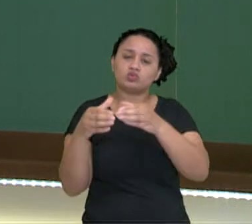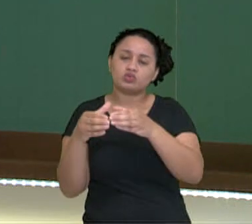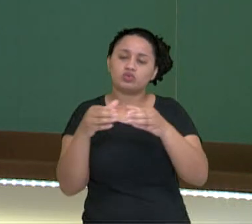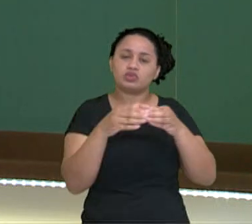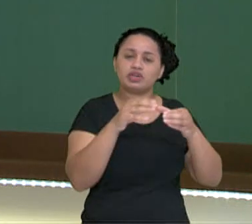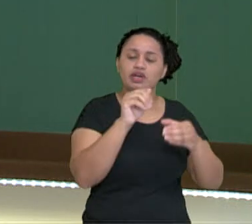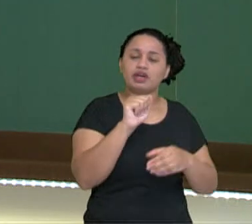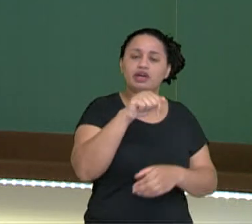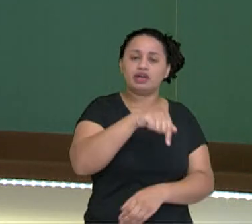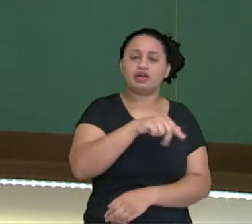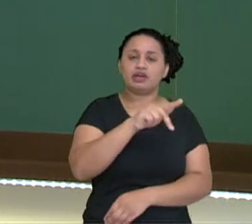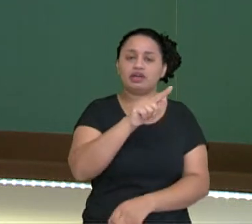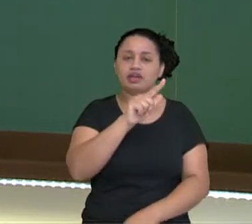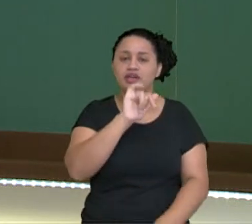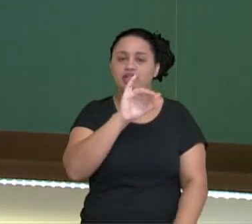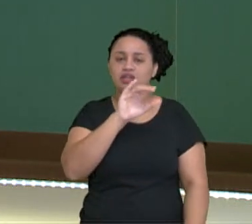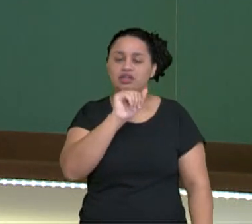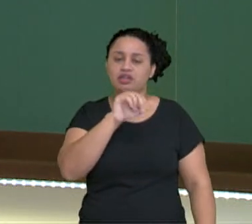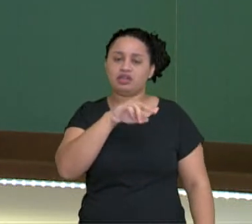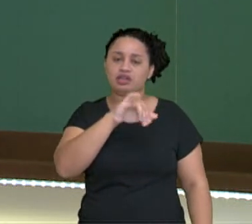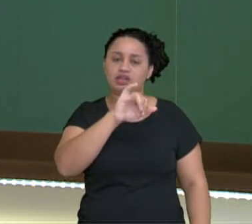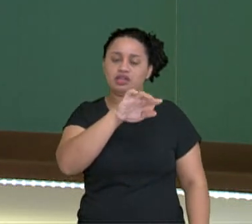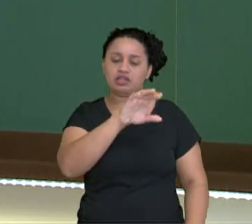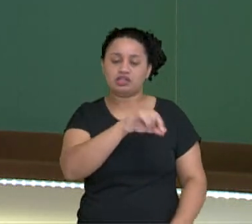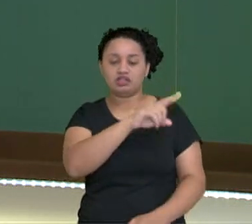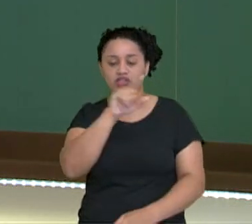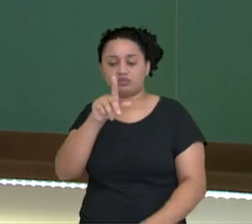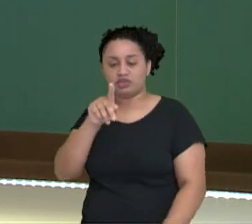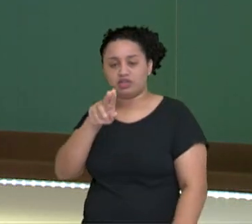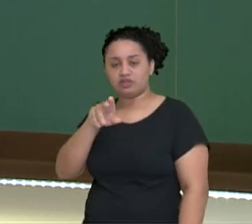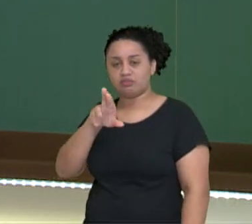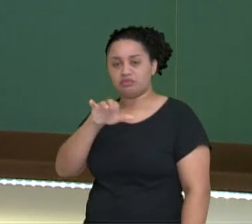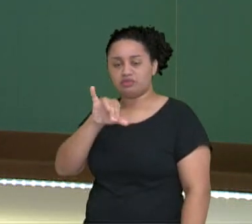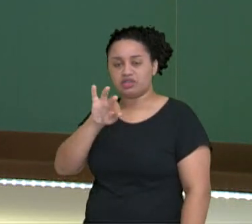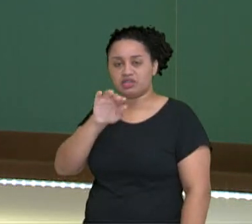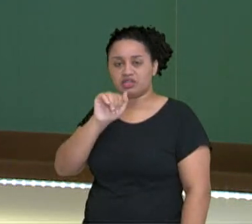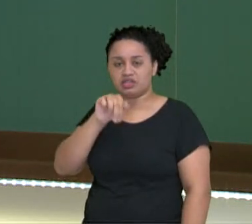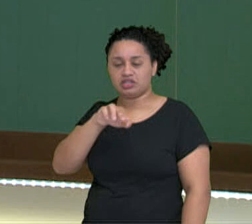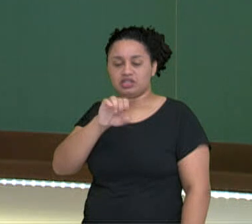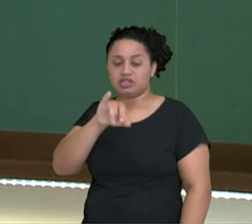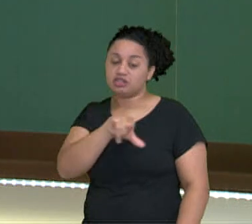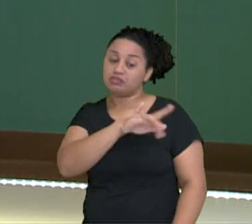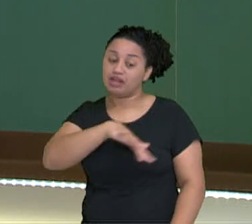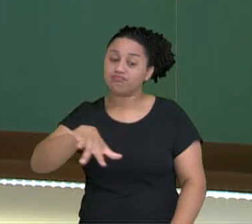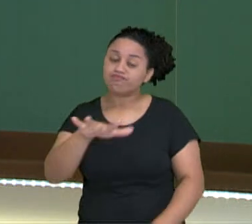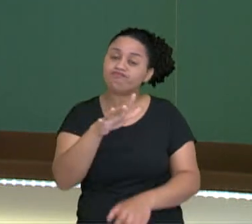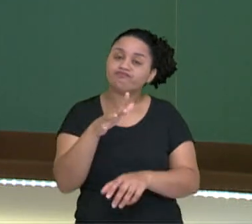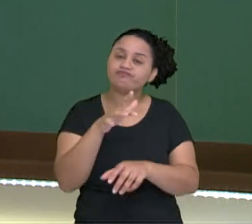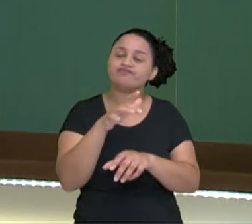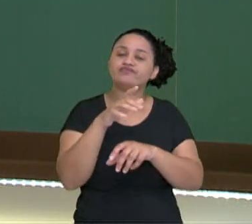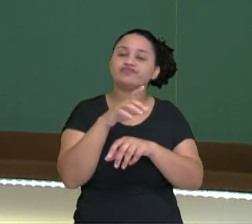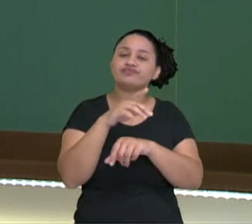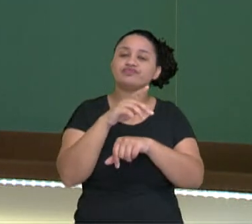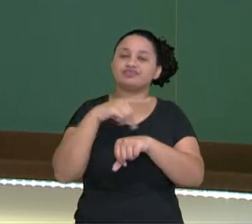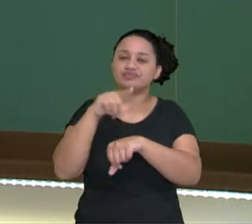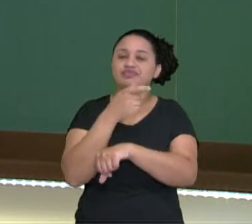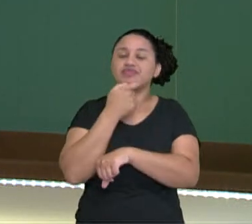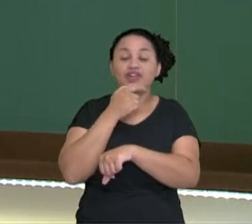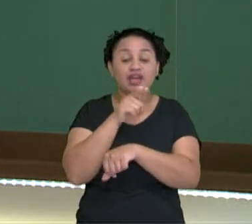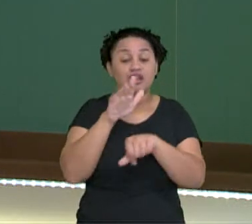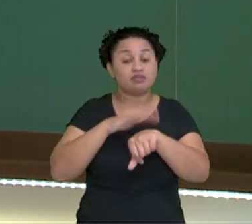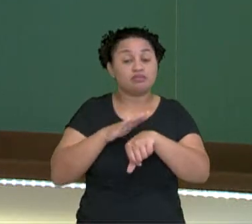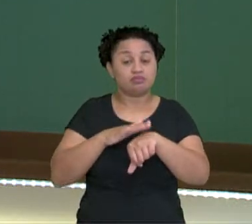puritanismo através da Revolução Puritana estavam extremamente fortes dentro daquela Constituição da Inglaterra